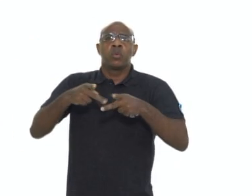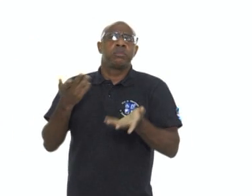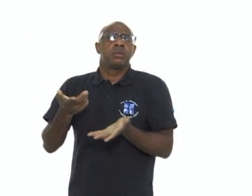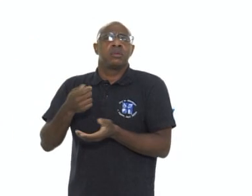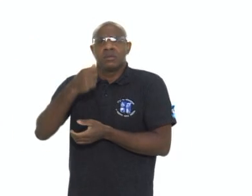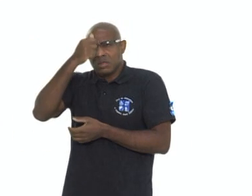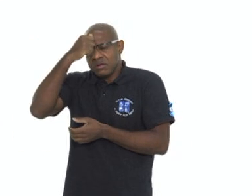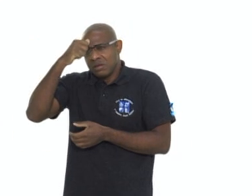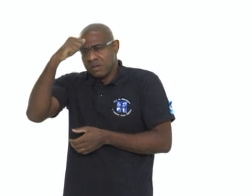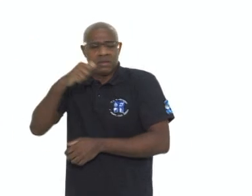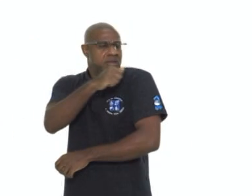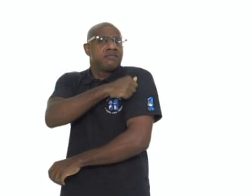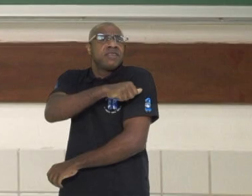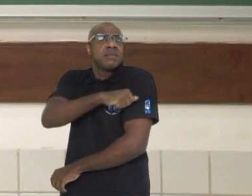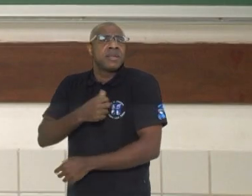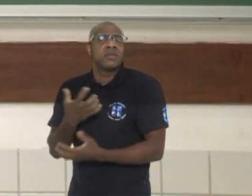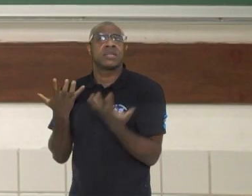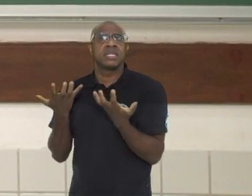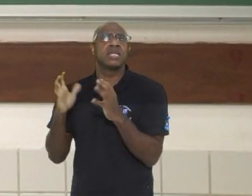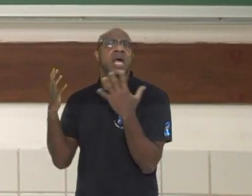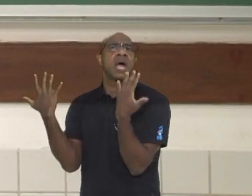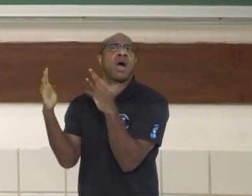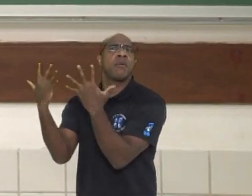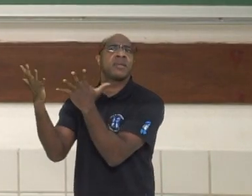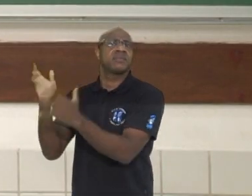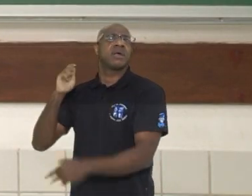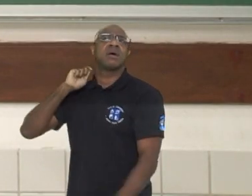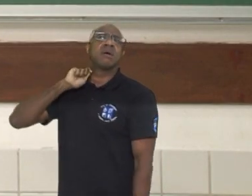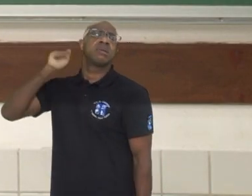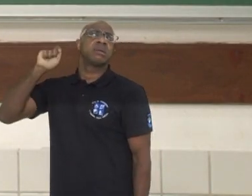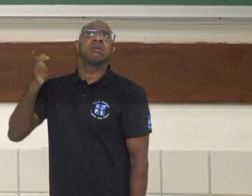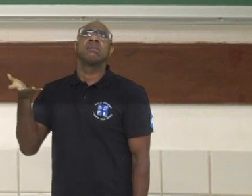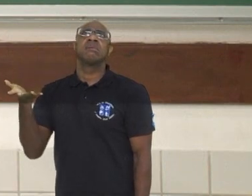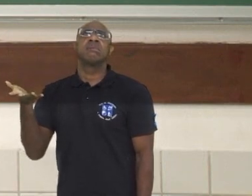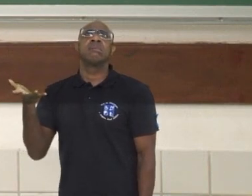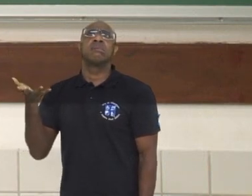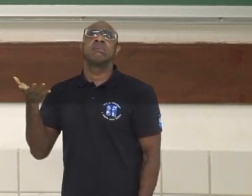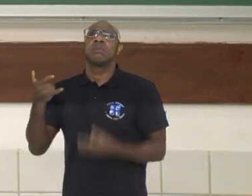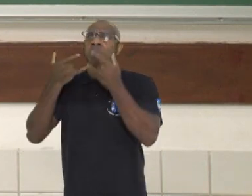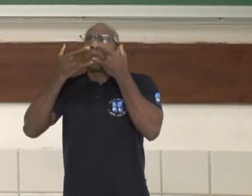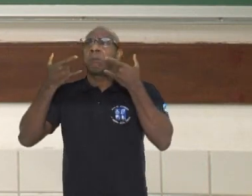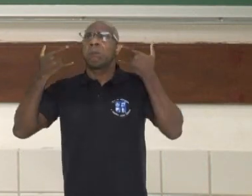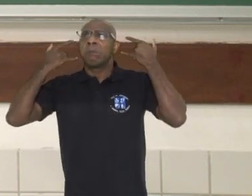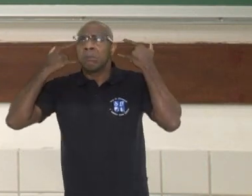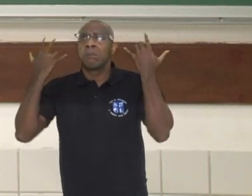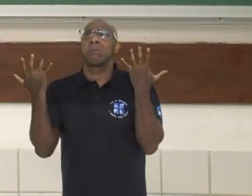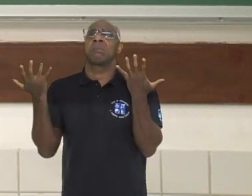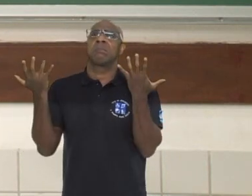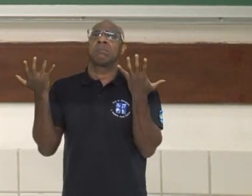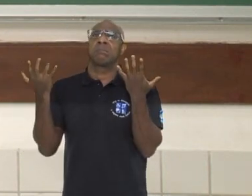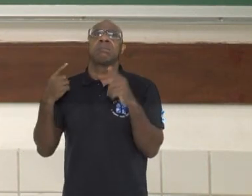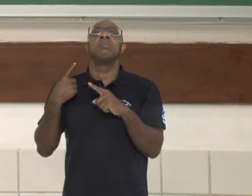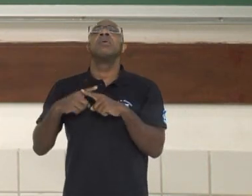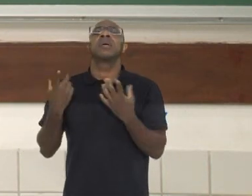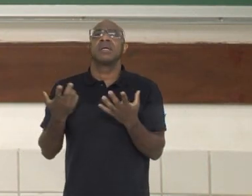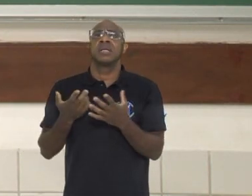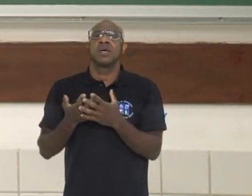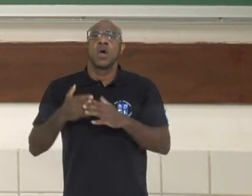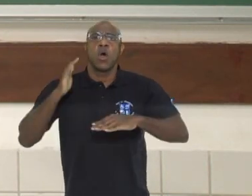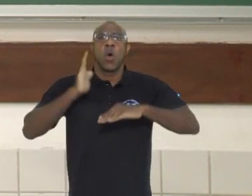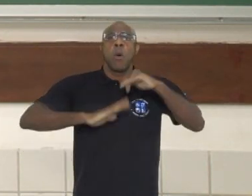Tiradentes? Então, por que, né, a homenagem aos profissionais da saúde que estão